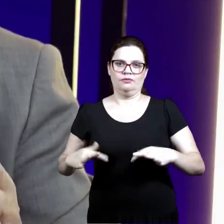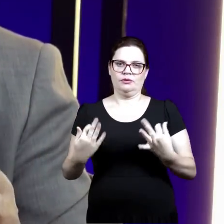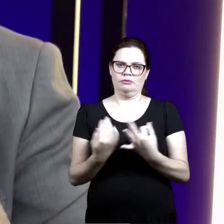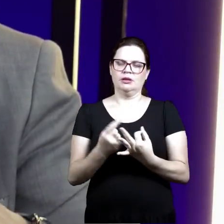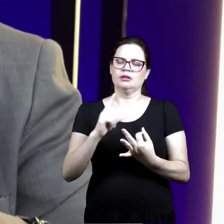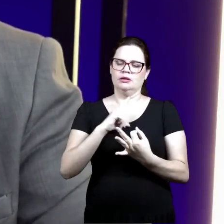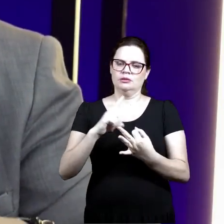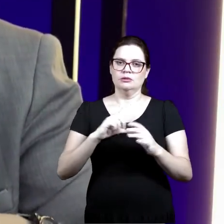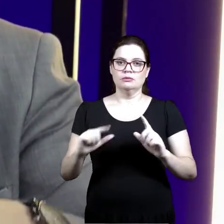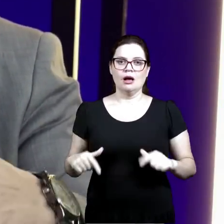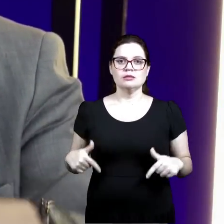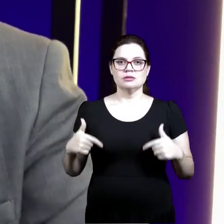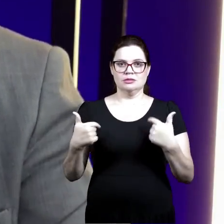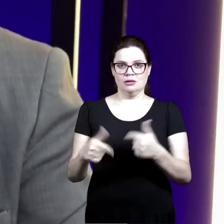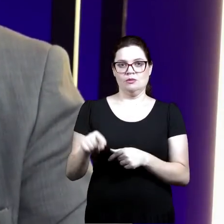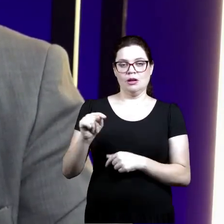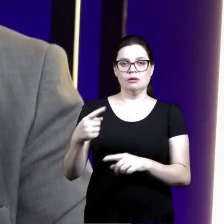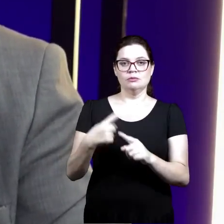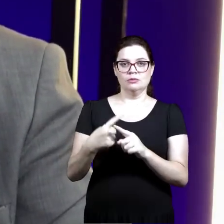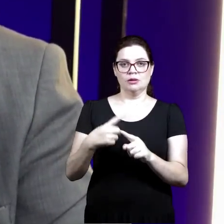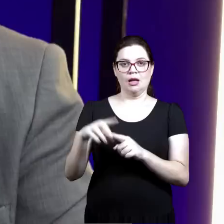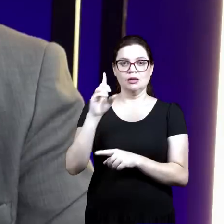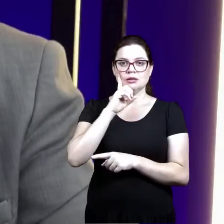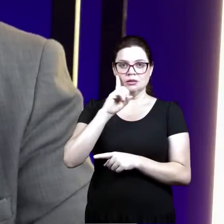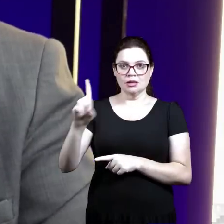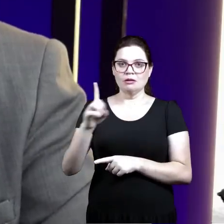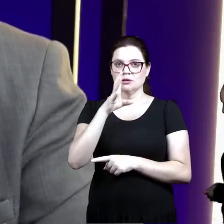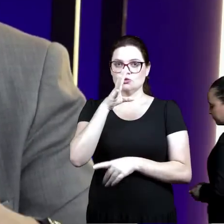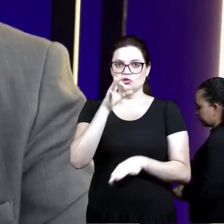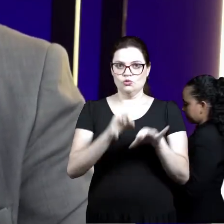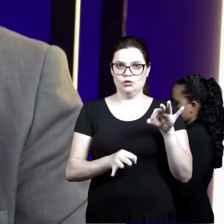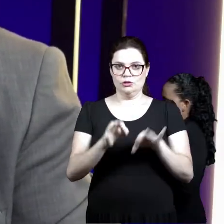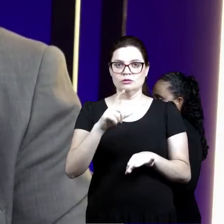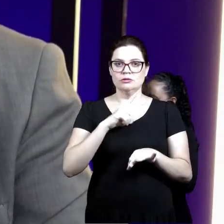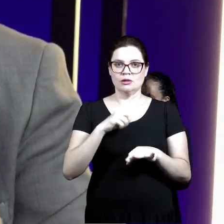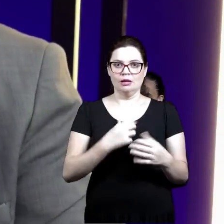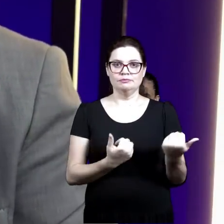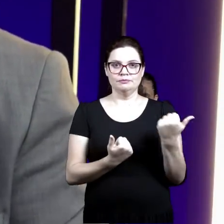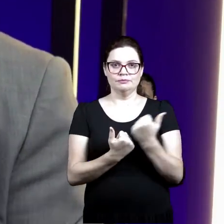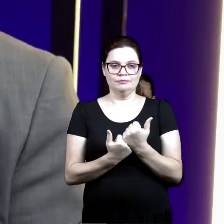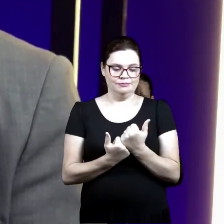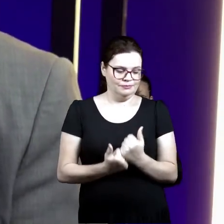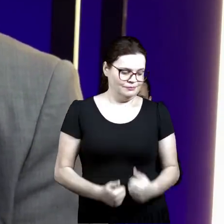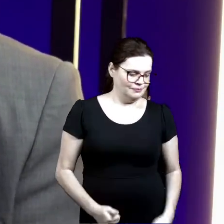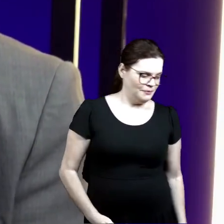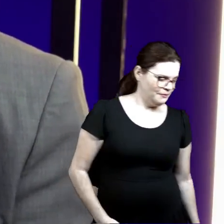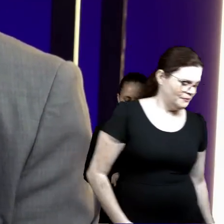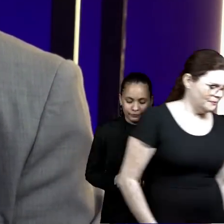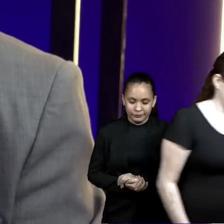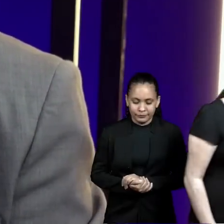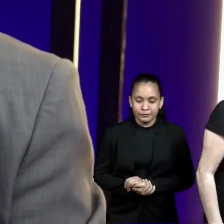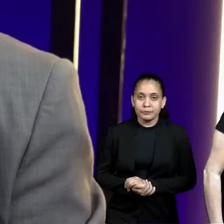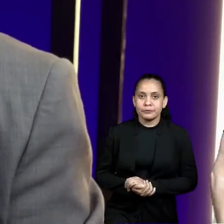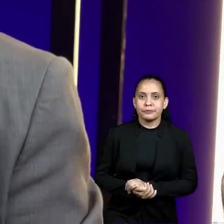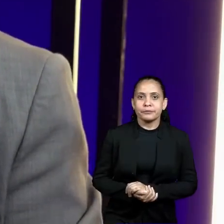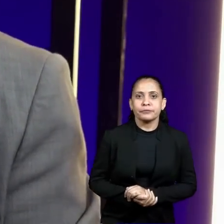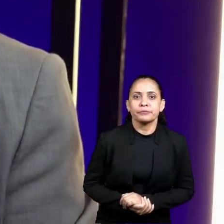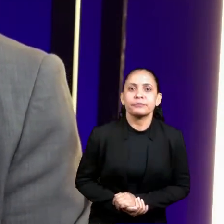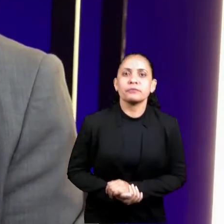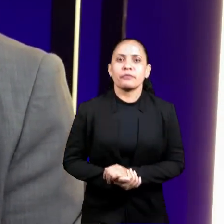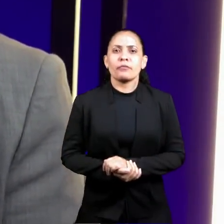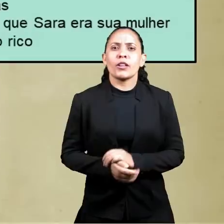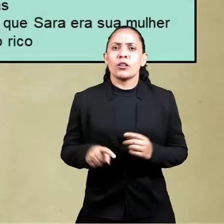uma operação ali, porque Deus ele traz um juízo ali sobre Faraó, sobre os homens ali, sobre as mulheres ali. Mas é o que